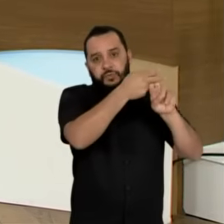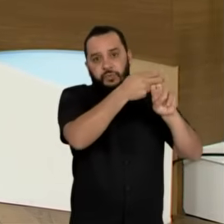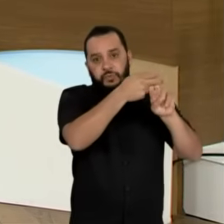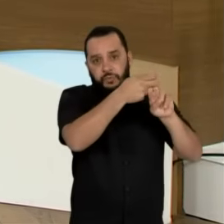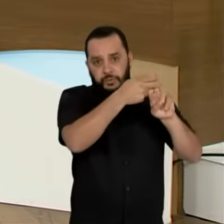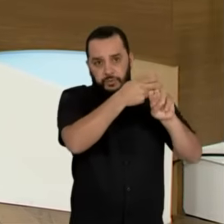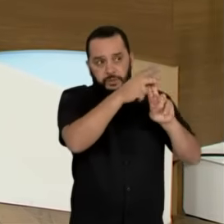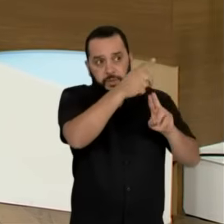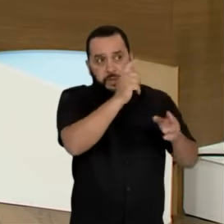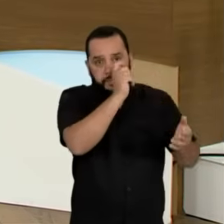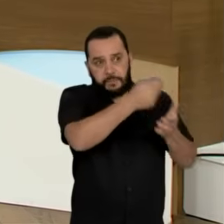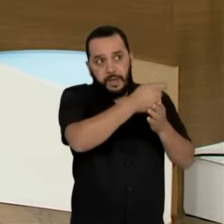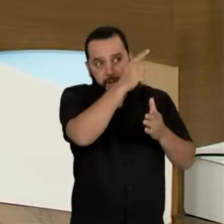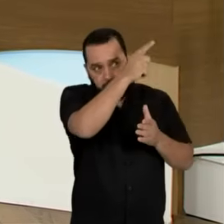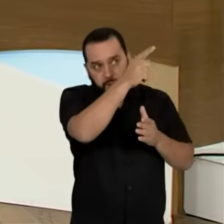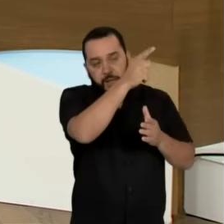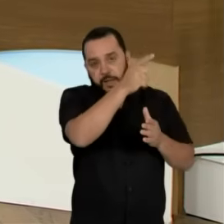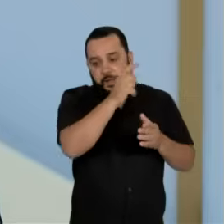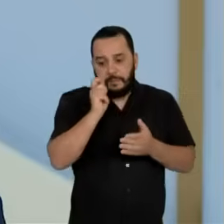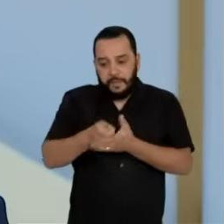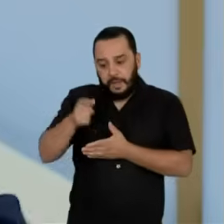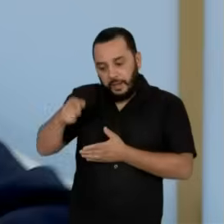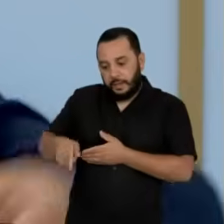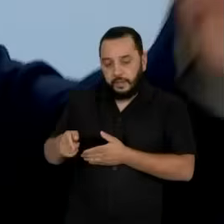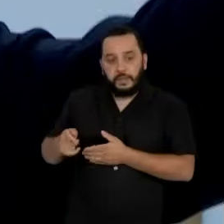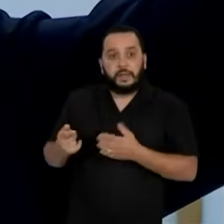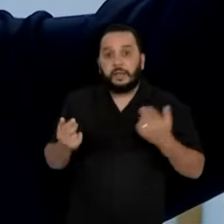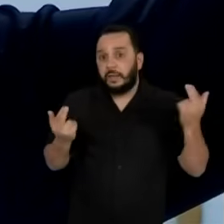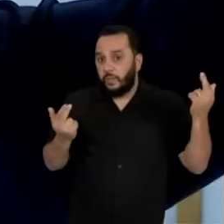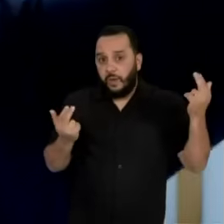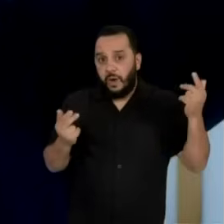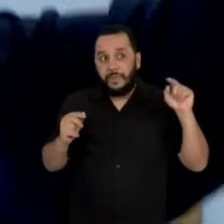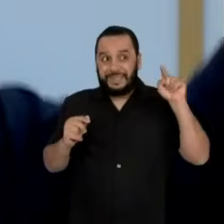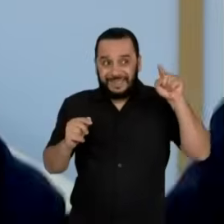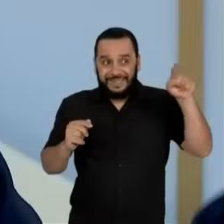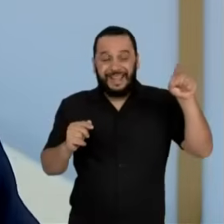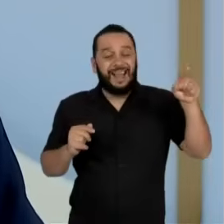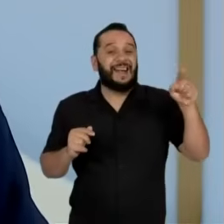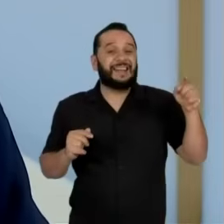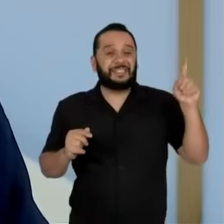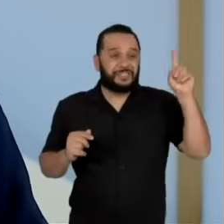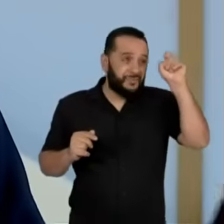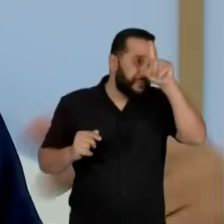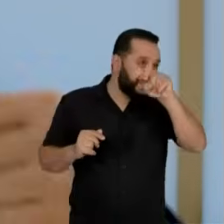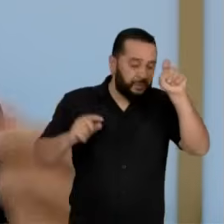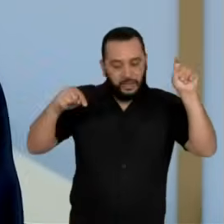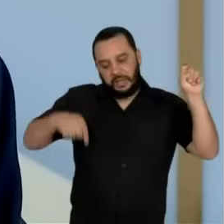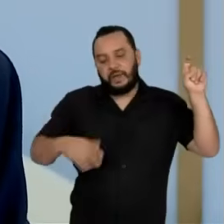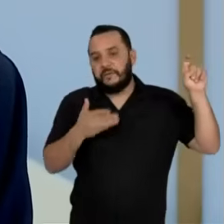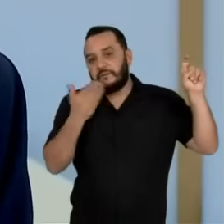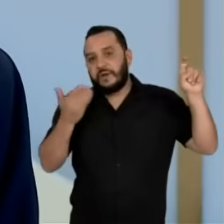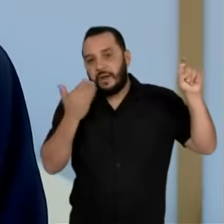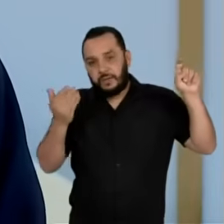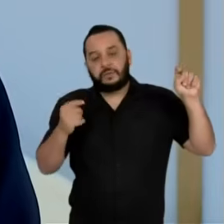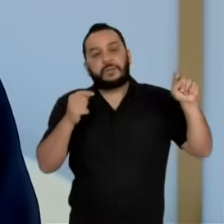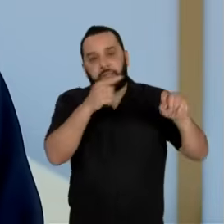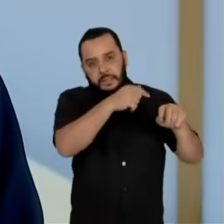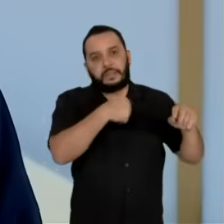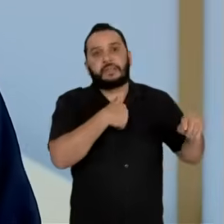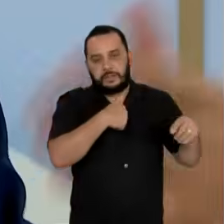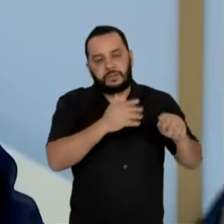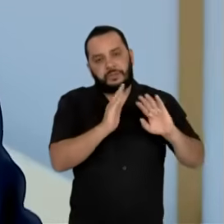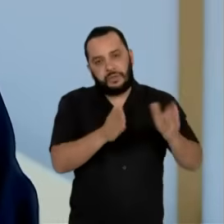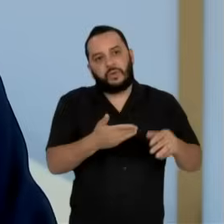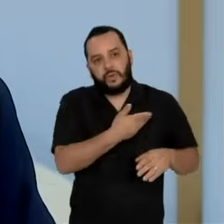em São Paulo. Só que é muito mais fácil você fazer uma coisa em São Paulo do que lá e vacinar uma criança lá no interior. Então, eles têm que entrar com contrapartida muito alta,